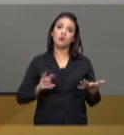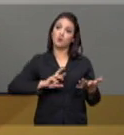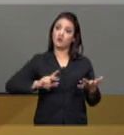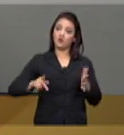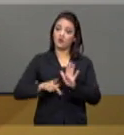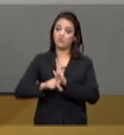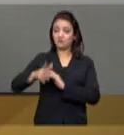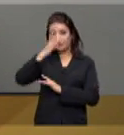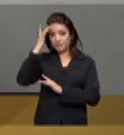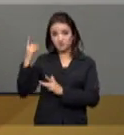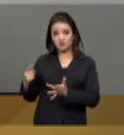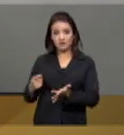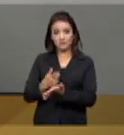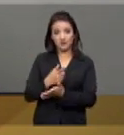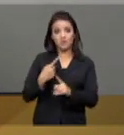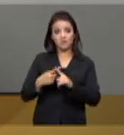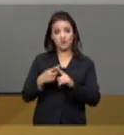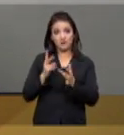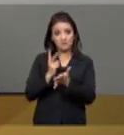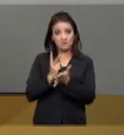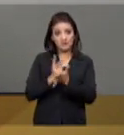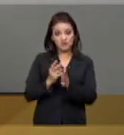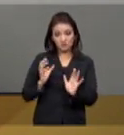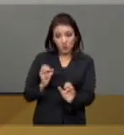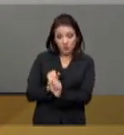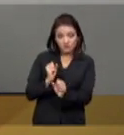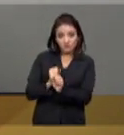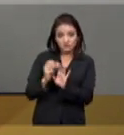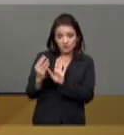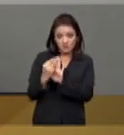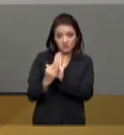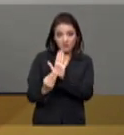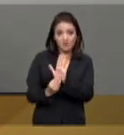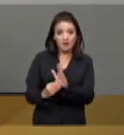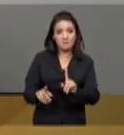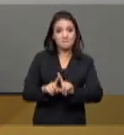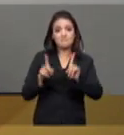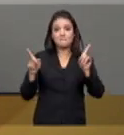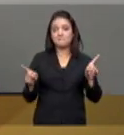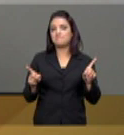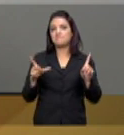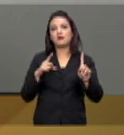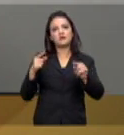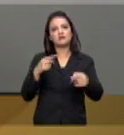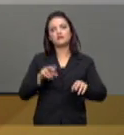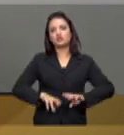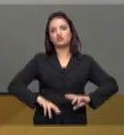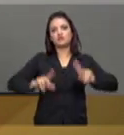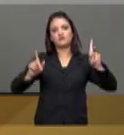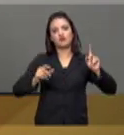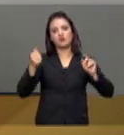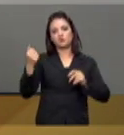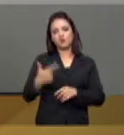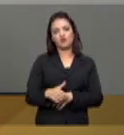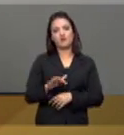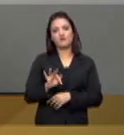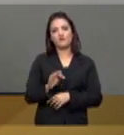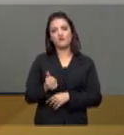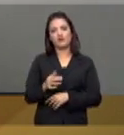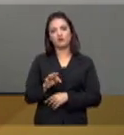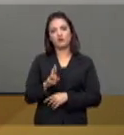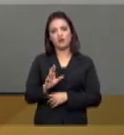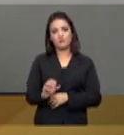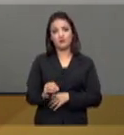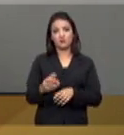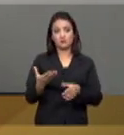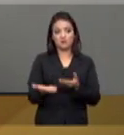contribuinte, pois, ainda que contabilmente seja escriturado, não guarda relação com a definição constitucional de faturamento para fins de apuração da